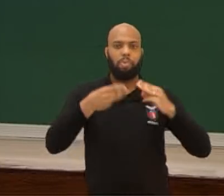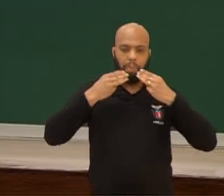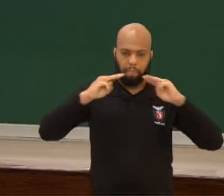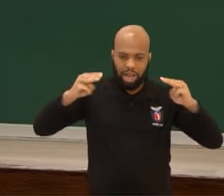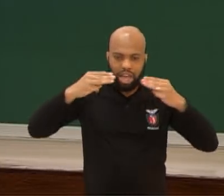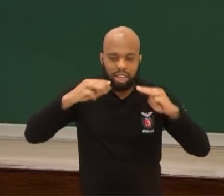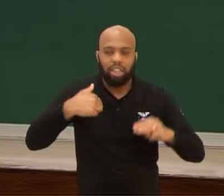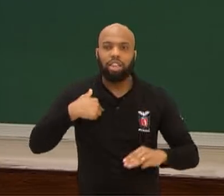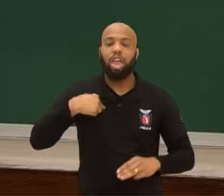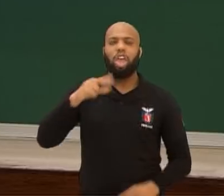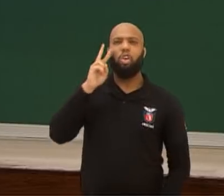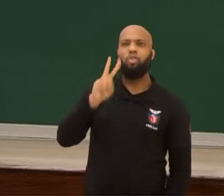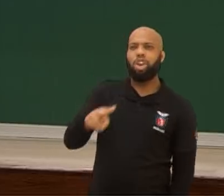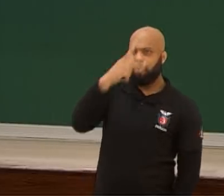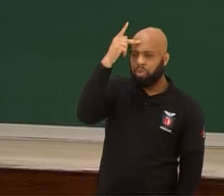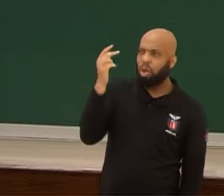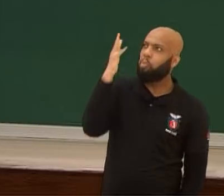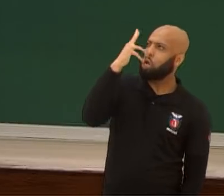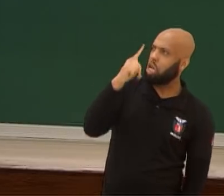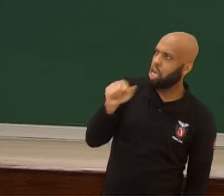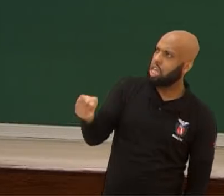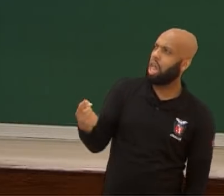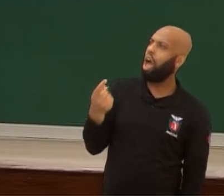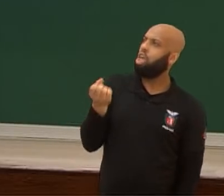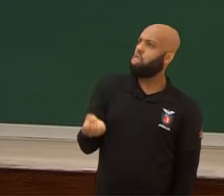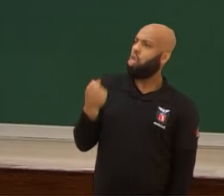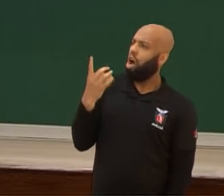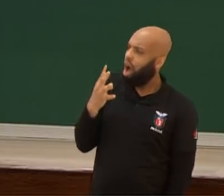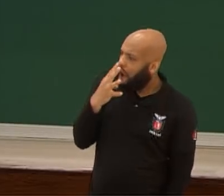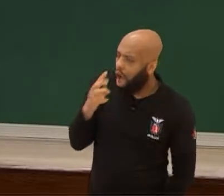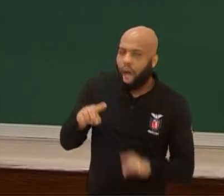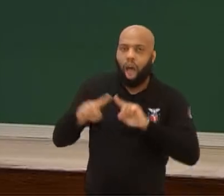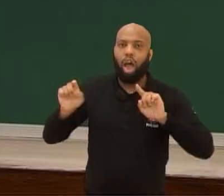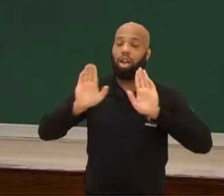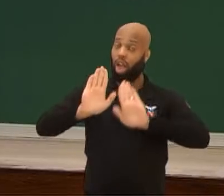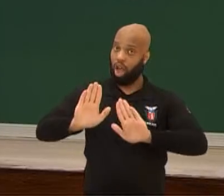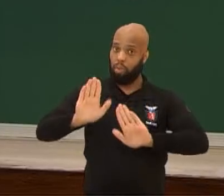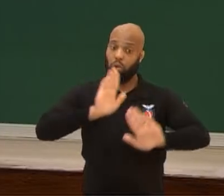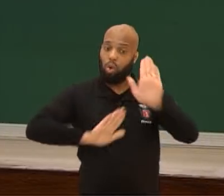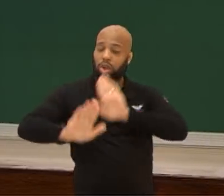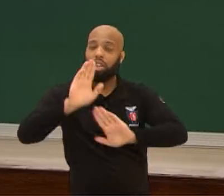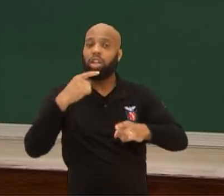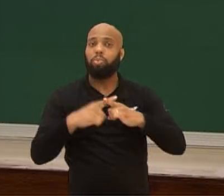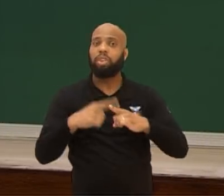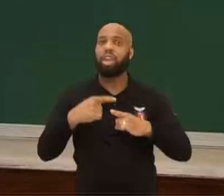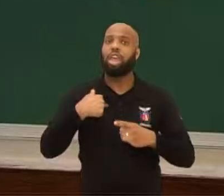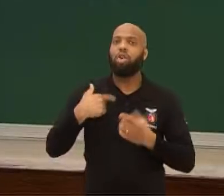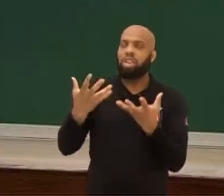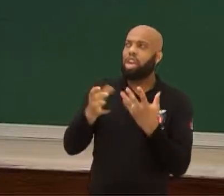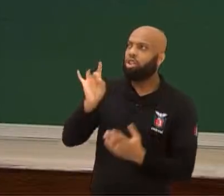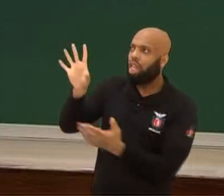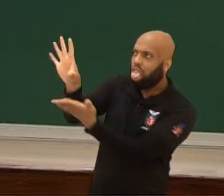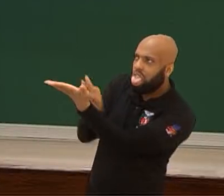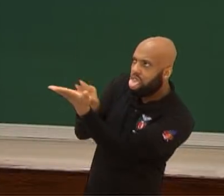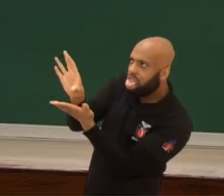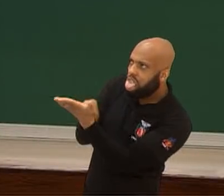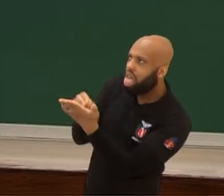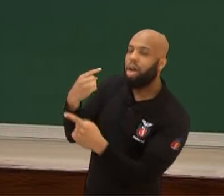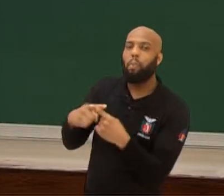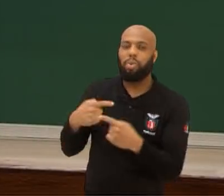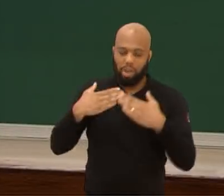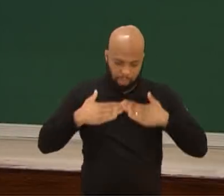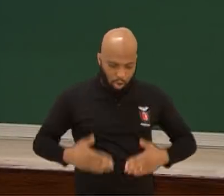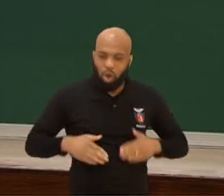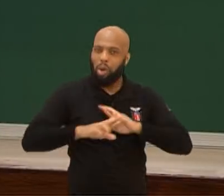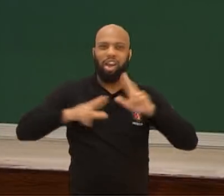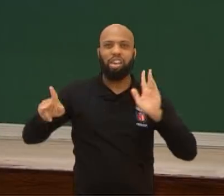essa pessoa bonita, posso admirar essa pessoa, só que eu tenho que ter cuidado pelo fato de eu não ter a característica que